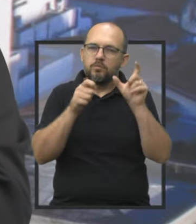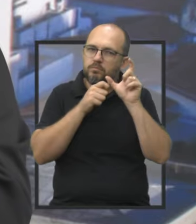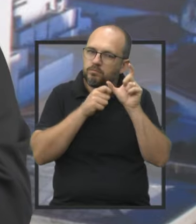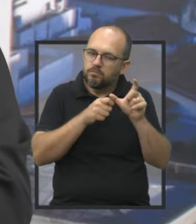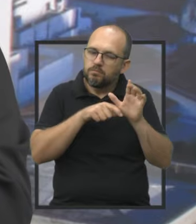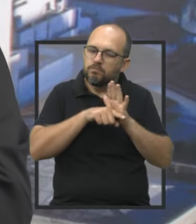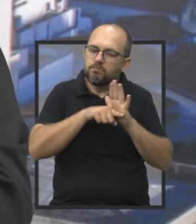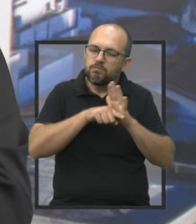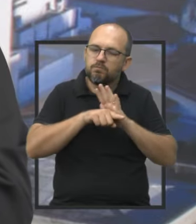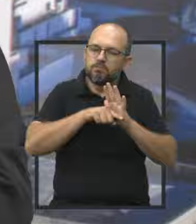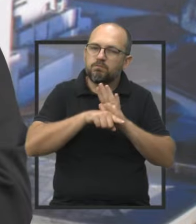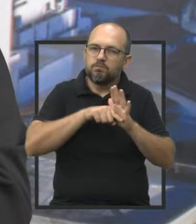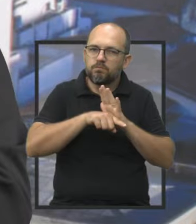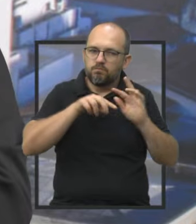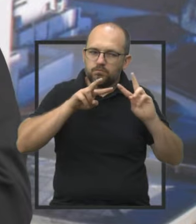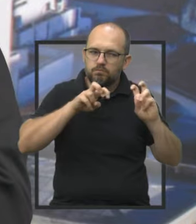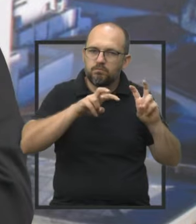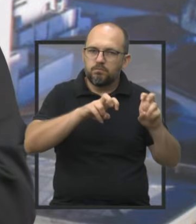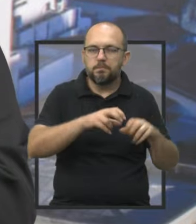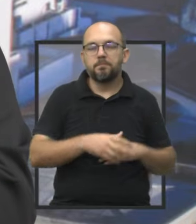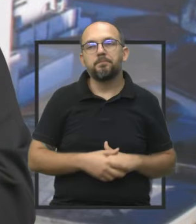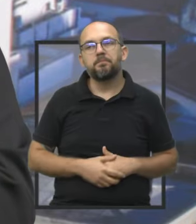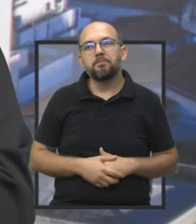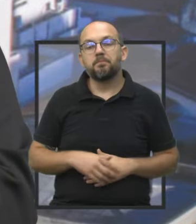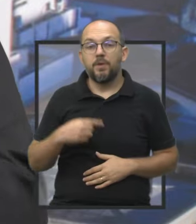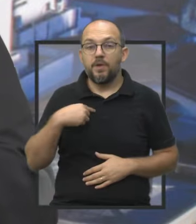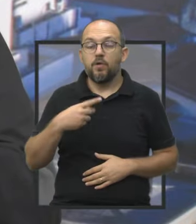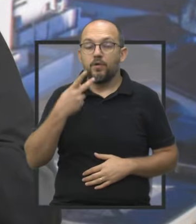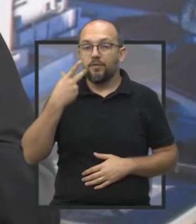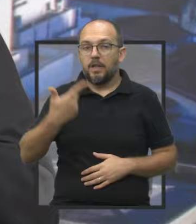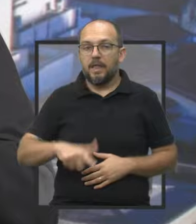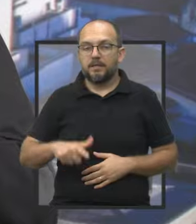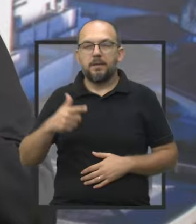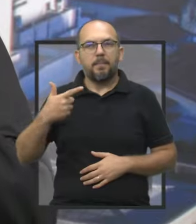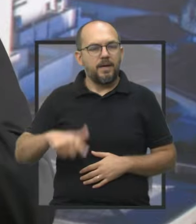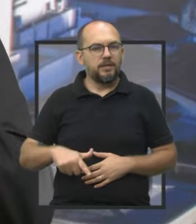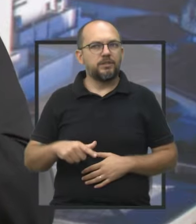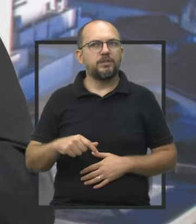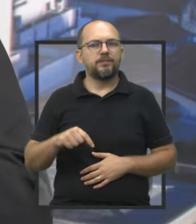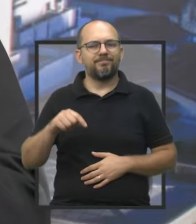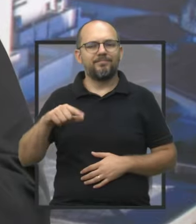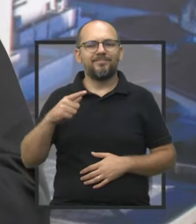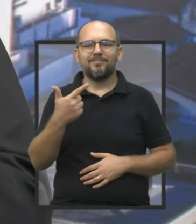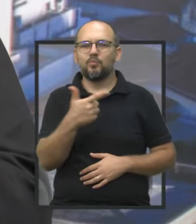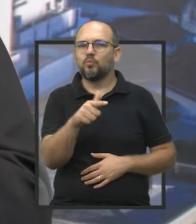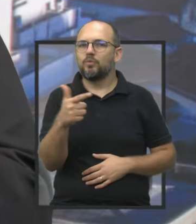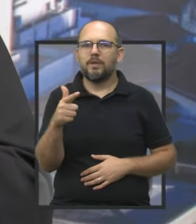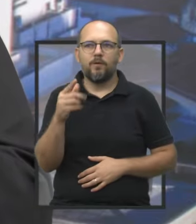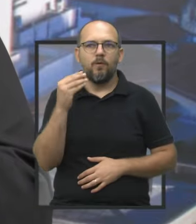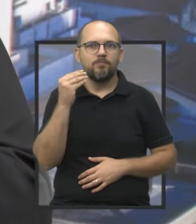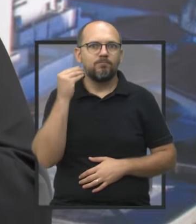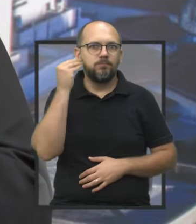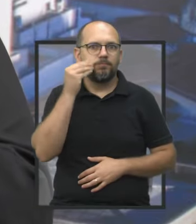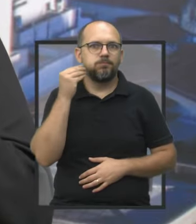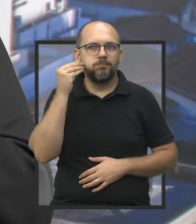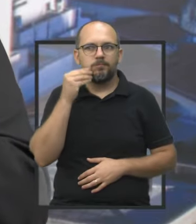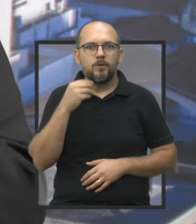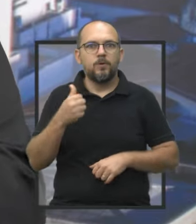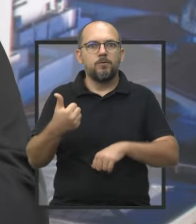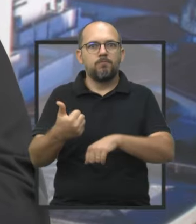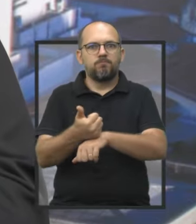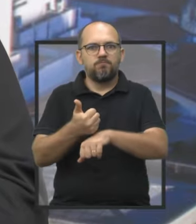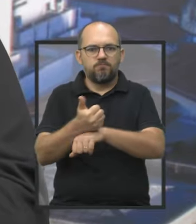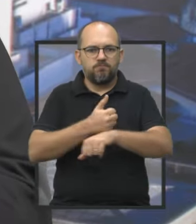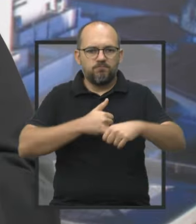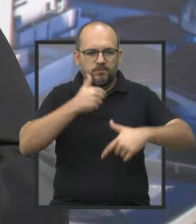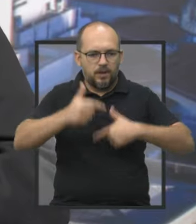investigação. Eu tenho repetido que nós temos uma falta de expertise para fazer esse